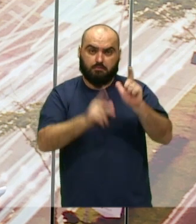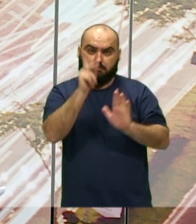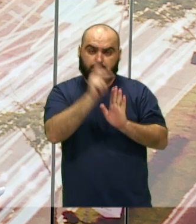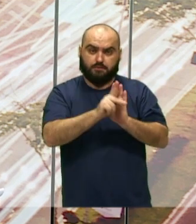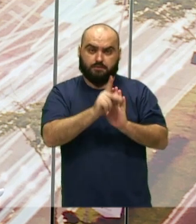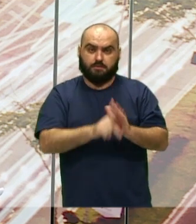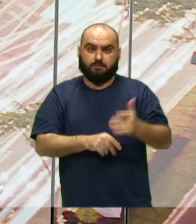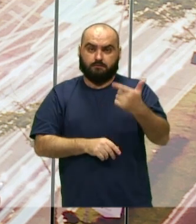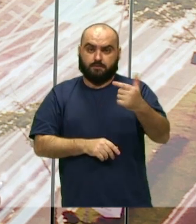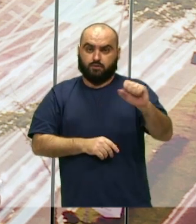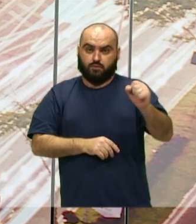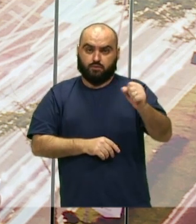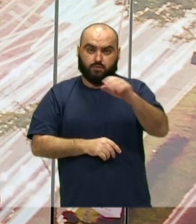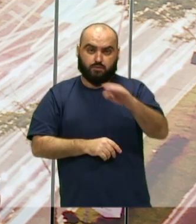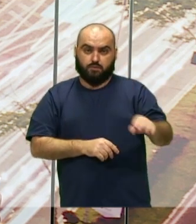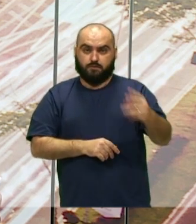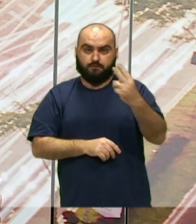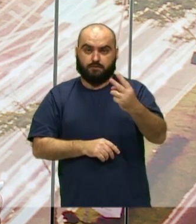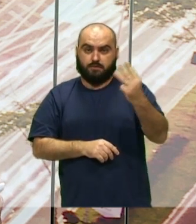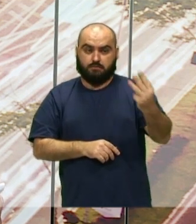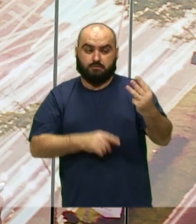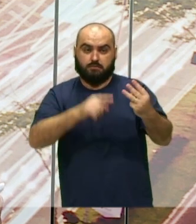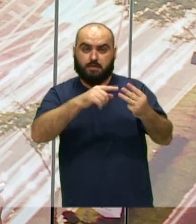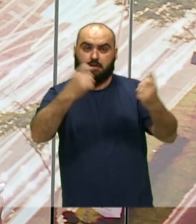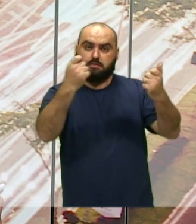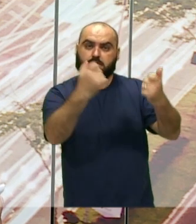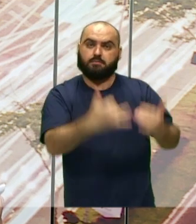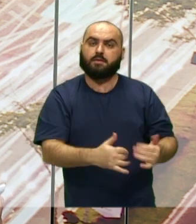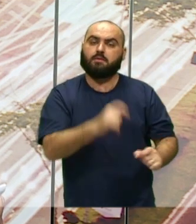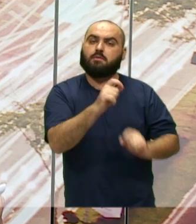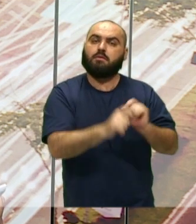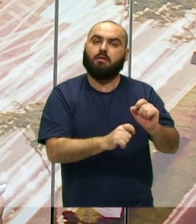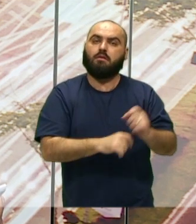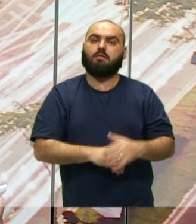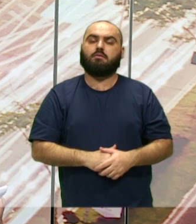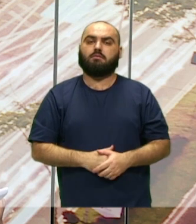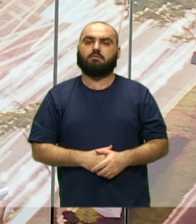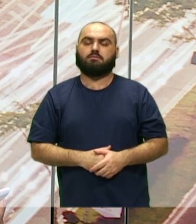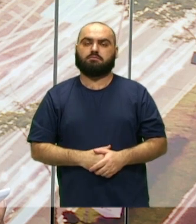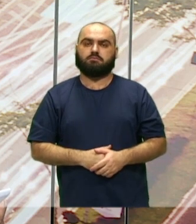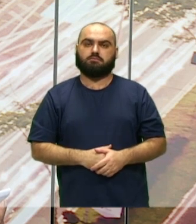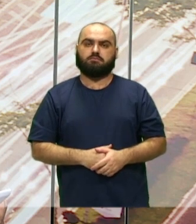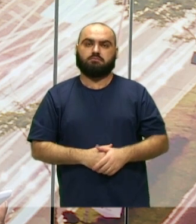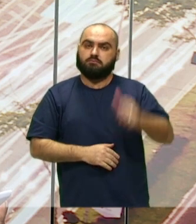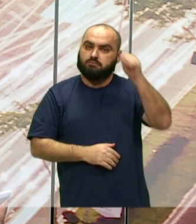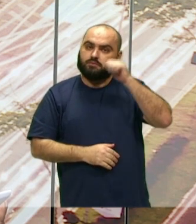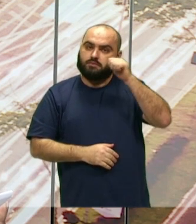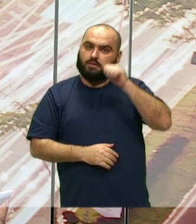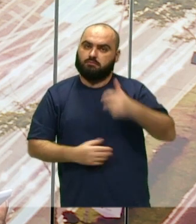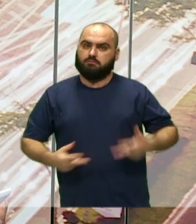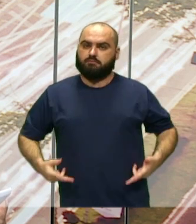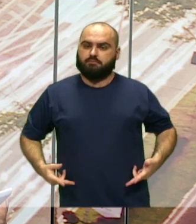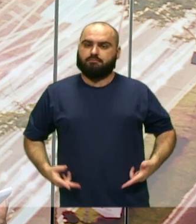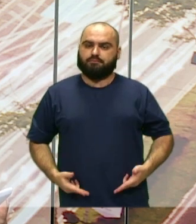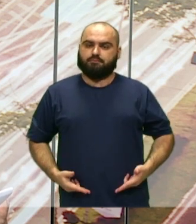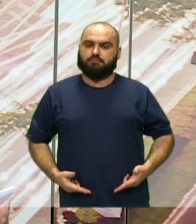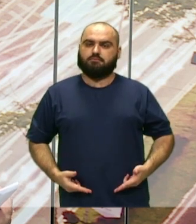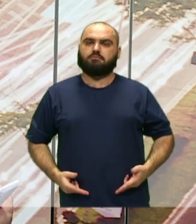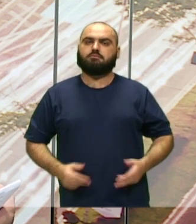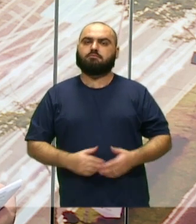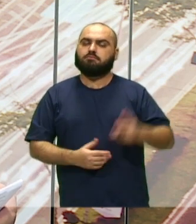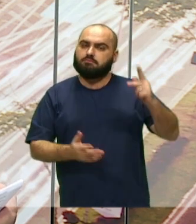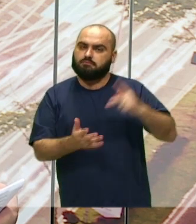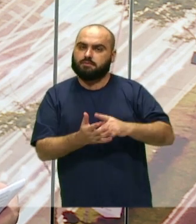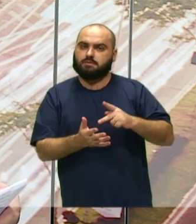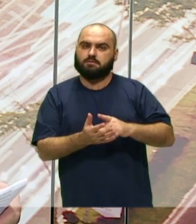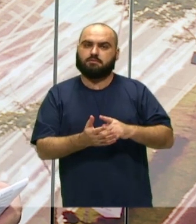de 2023 e ele dispõe sobre a divulgação da esterilização cirúrgica da mulher, né? Ou seja, tornam